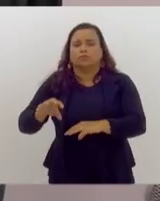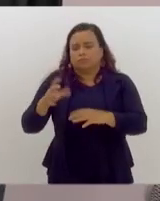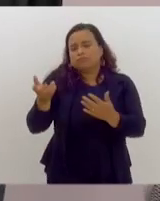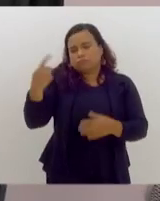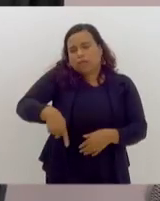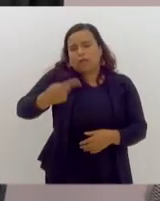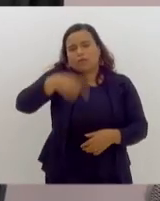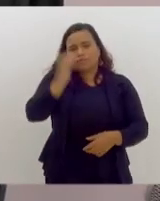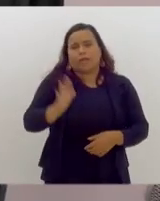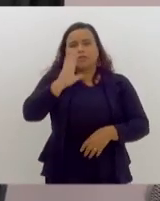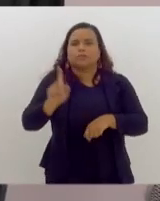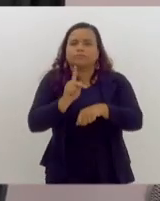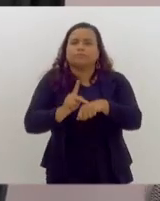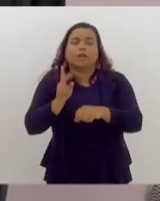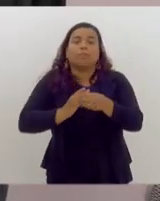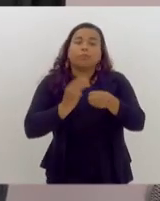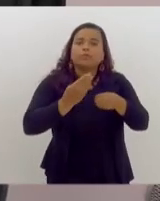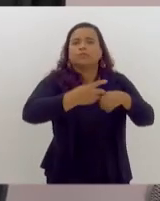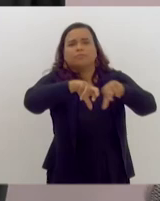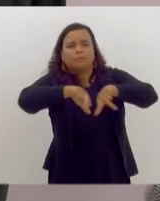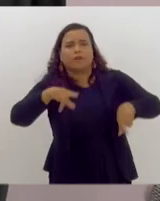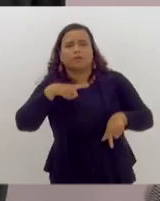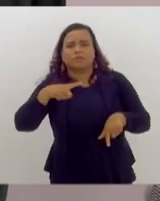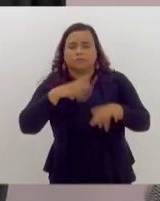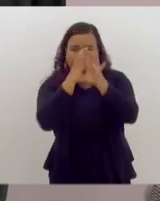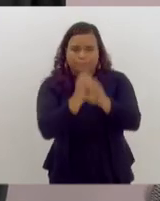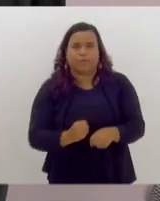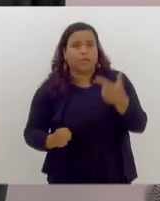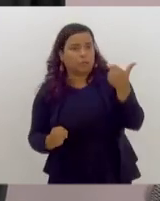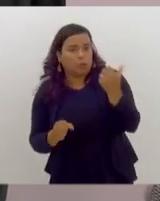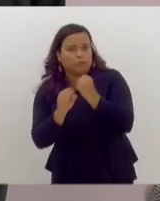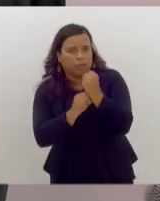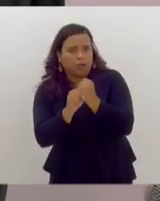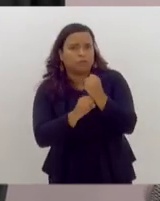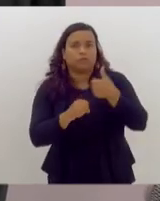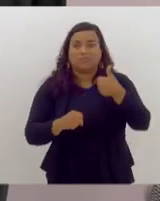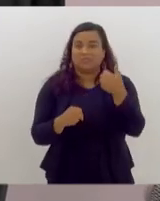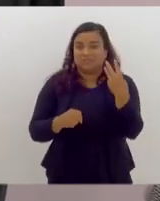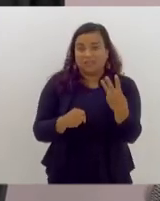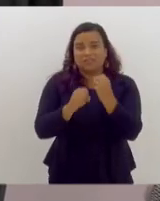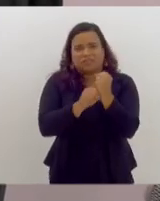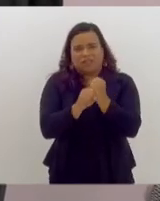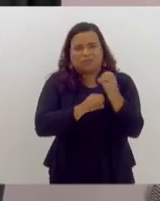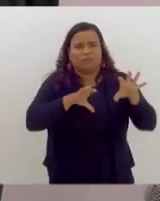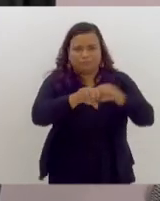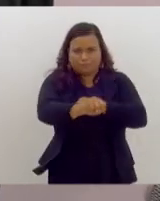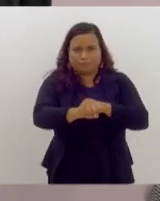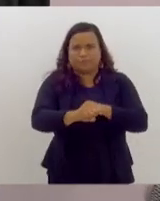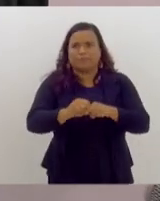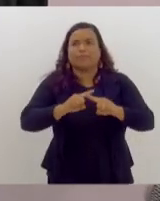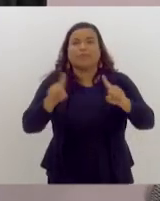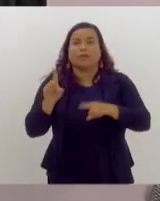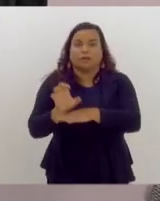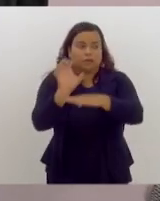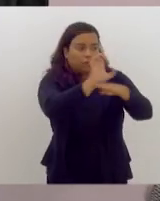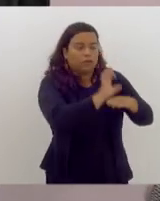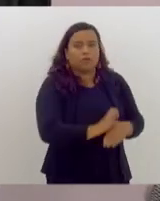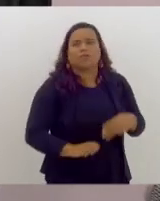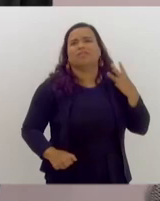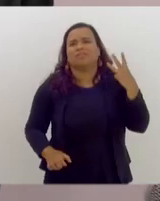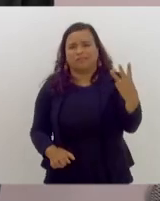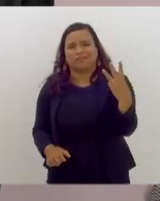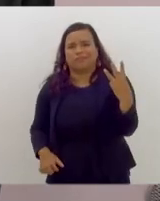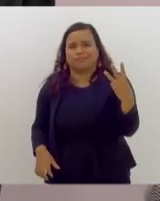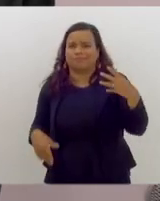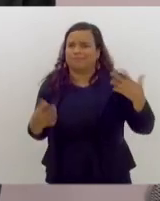Brasil, onde os municípios ficaram com 12, 13 anos de escolaridade, os estados com 3. E aqui no estado